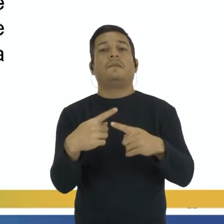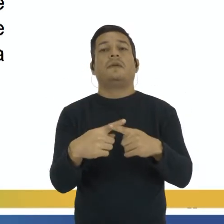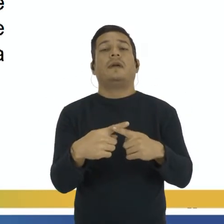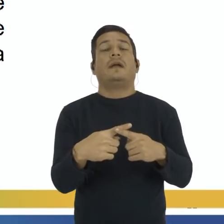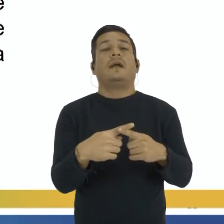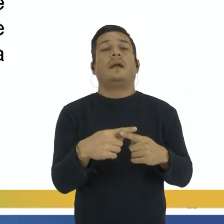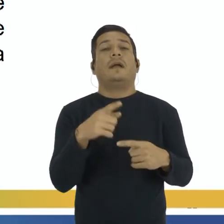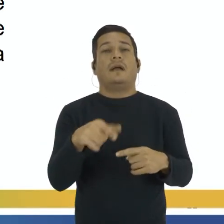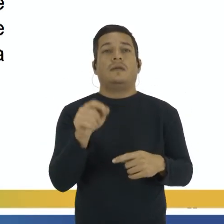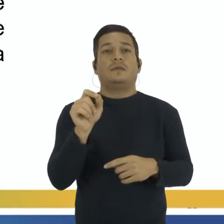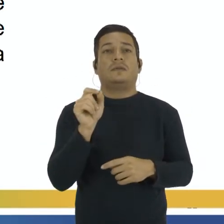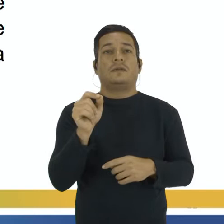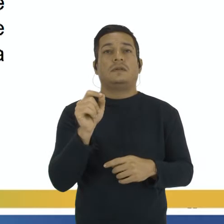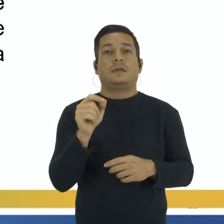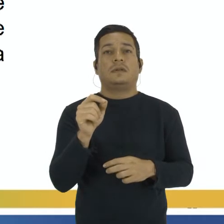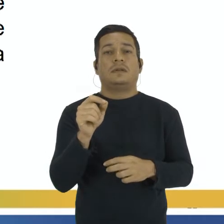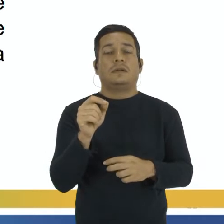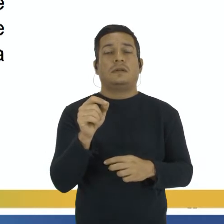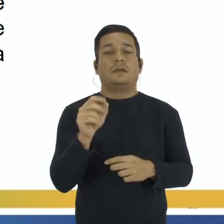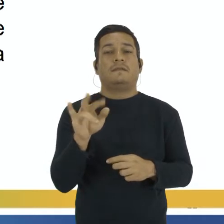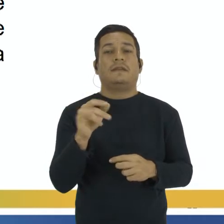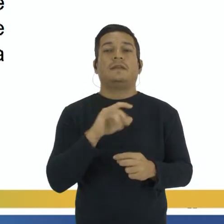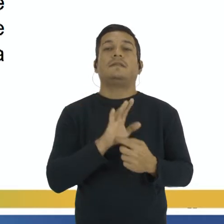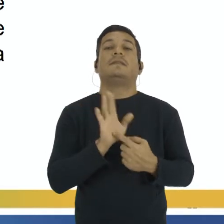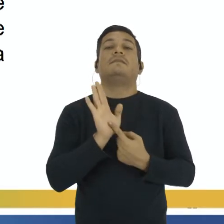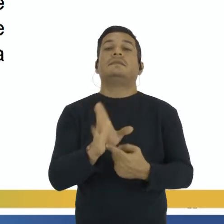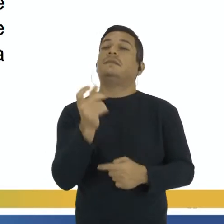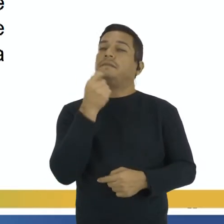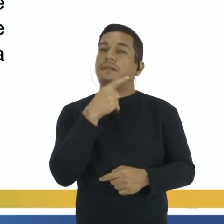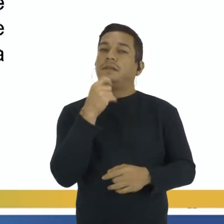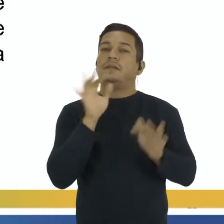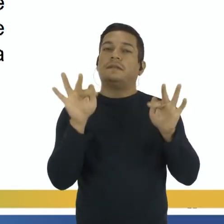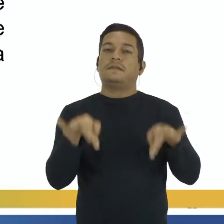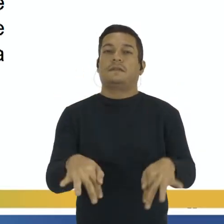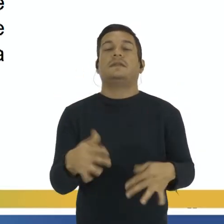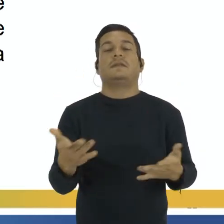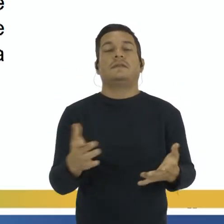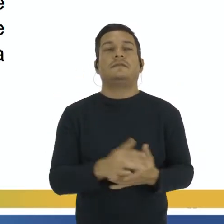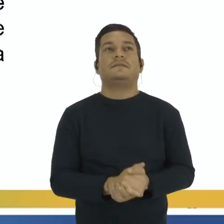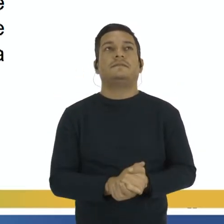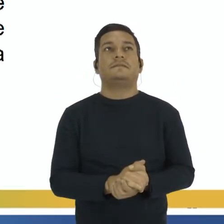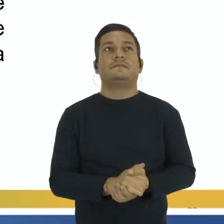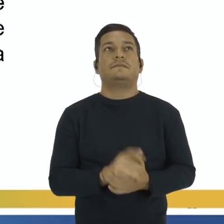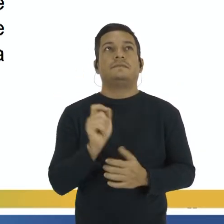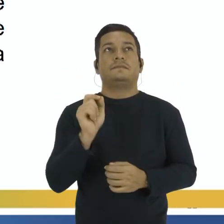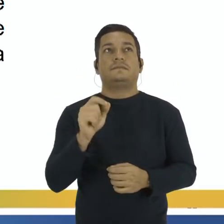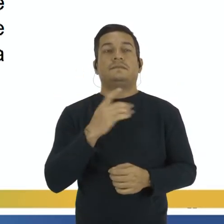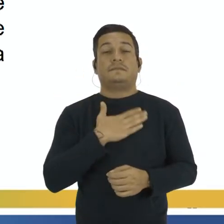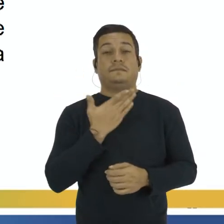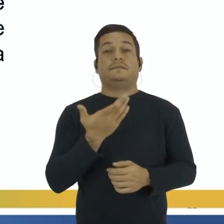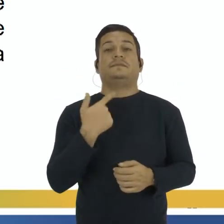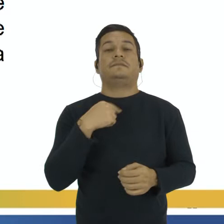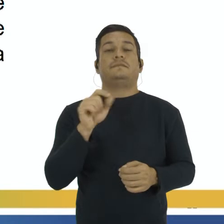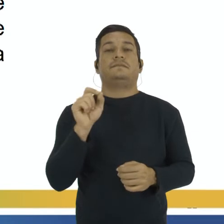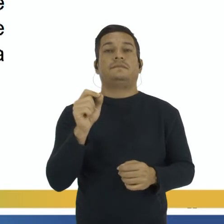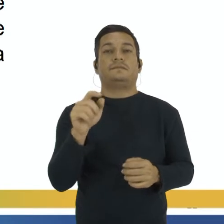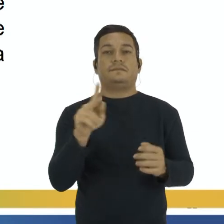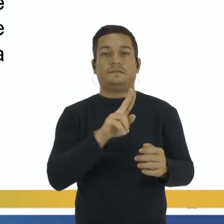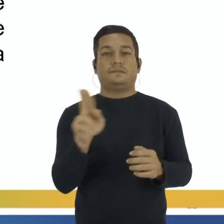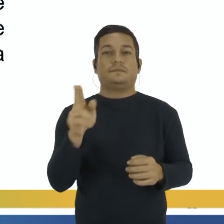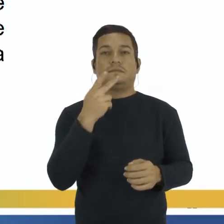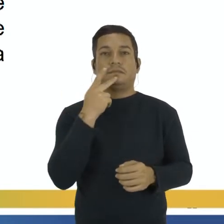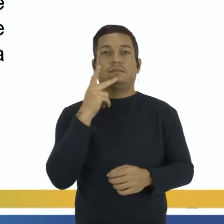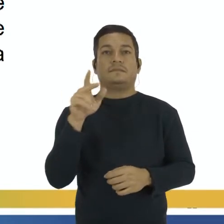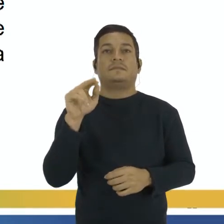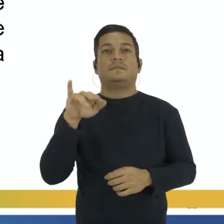é aquele elemento que vai trazer a piada, como se fosse a piada no final, o humor mesmo. É aquele que vai surpreender, como o próprio nome já diz,